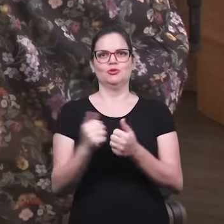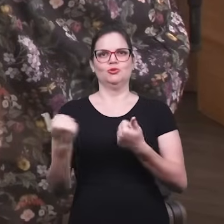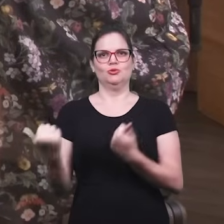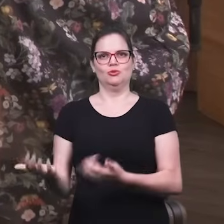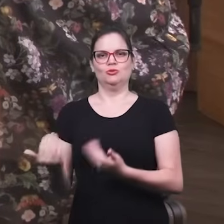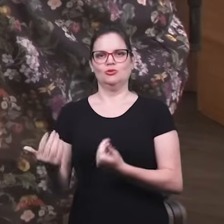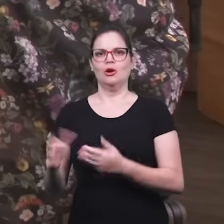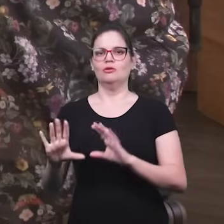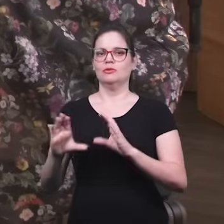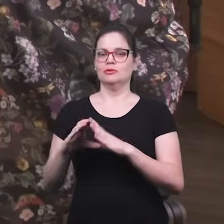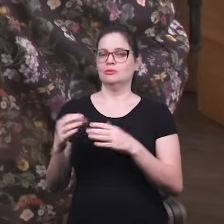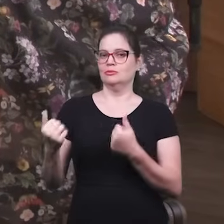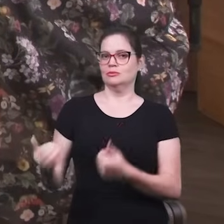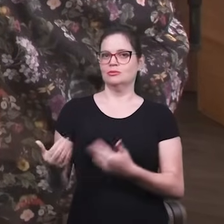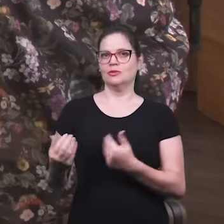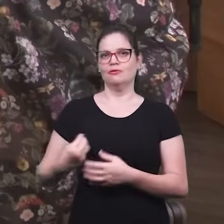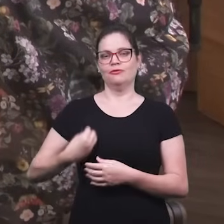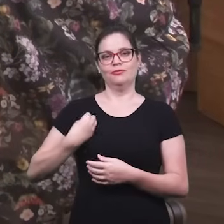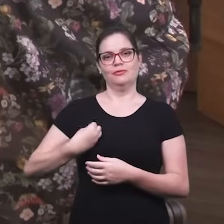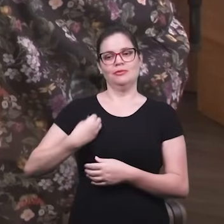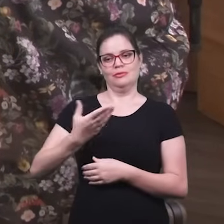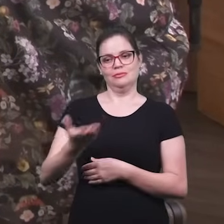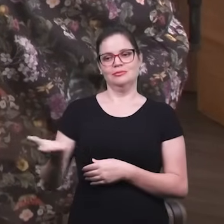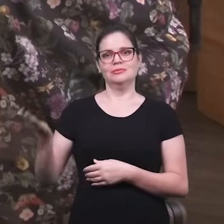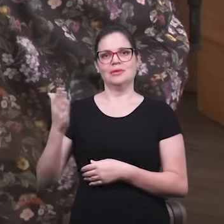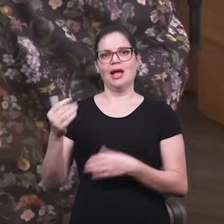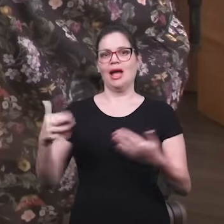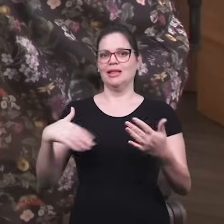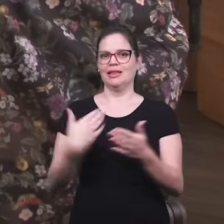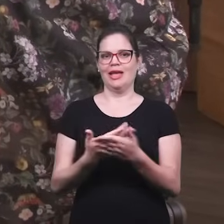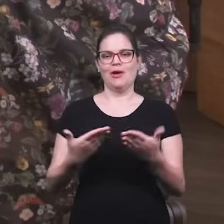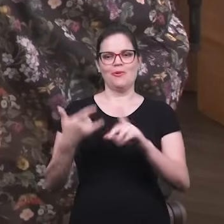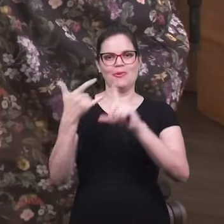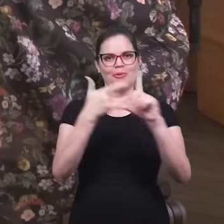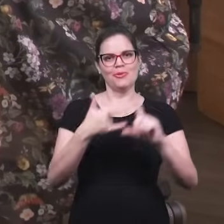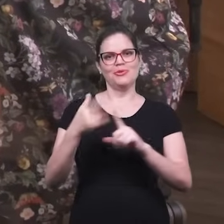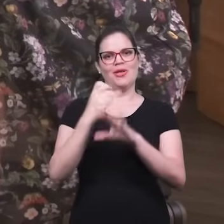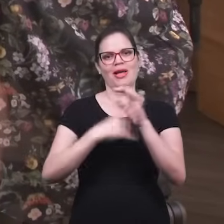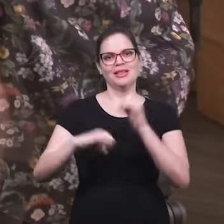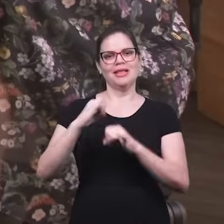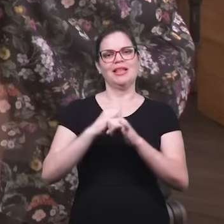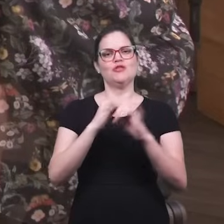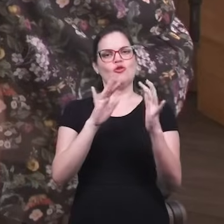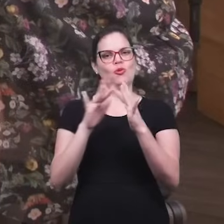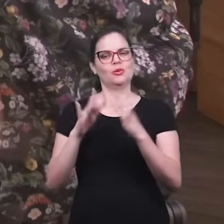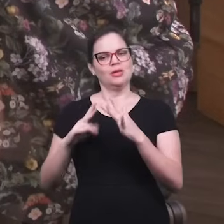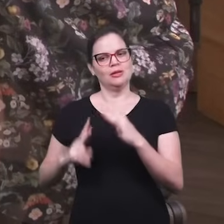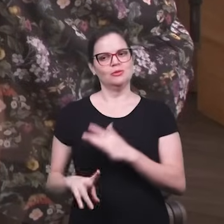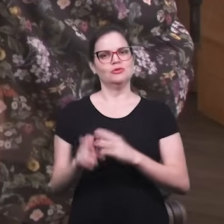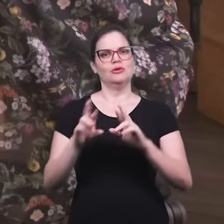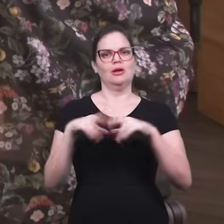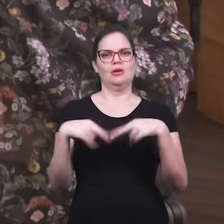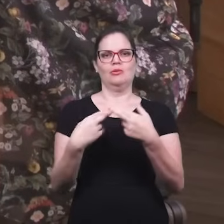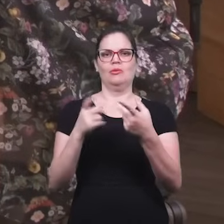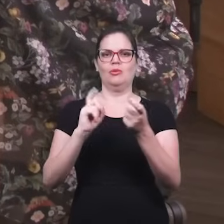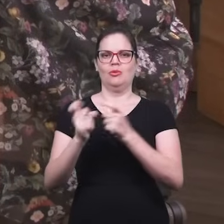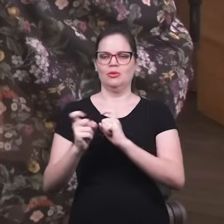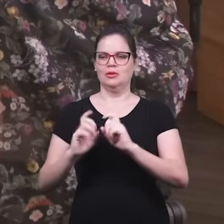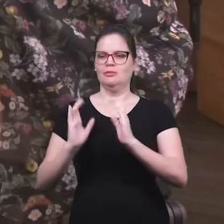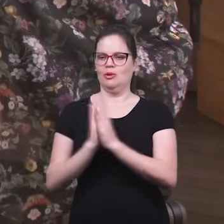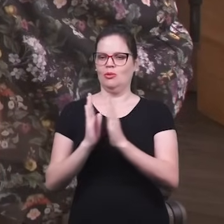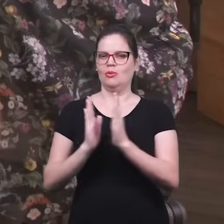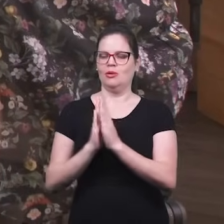com jovens espirituais, até hoje o Zoom, a internet nos proporciona isso, né? Nós nos reunimos para